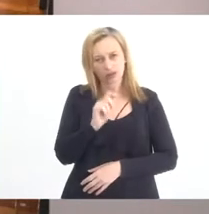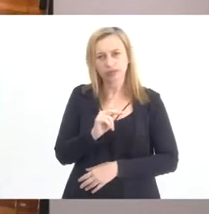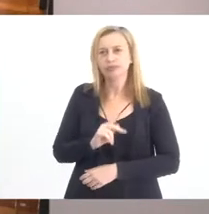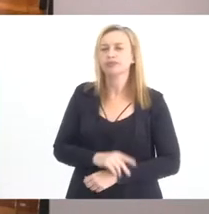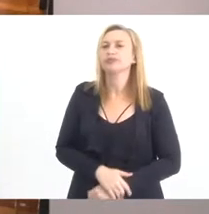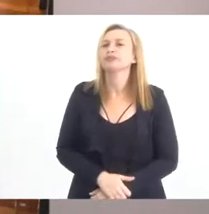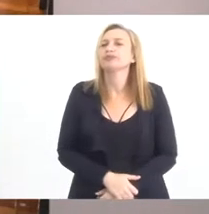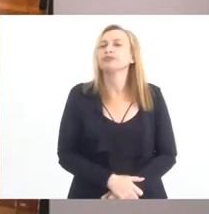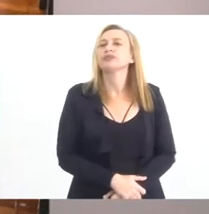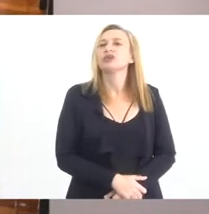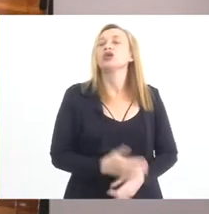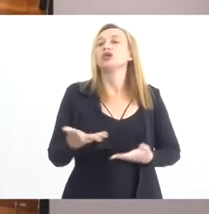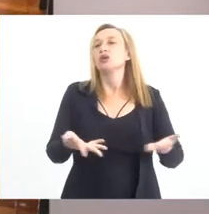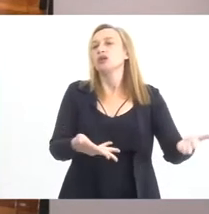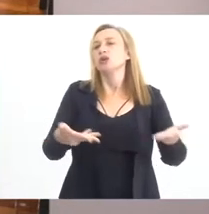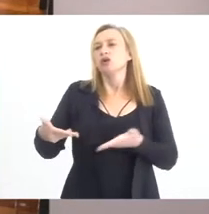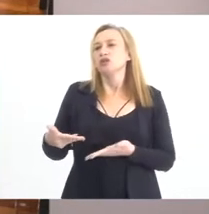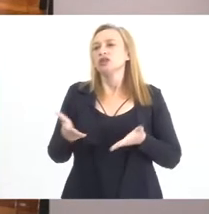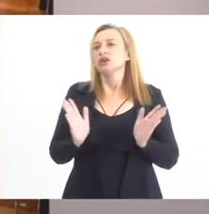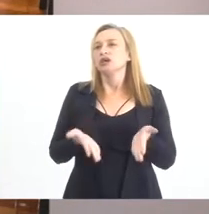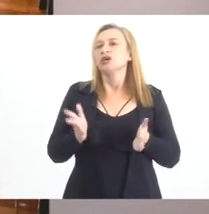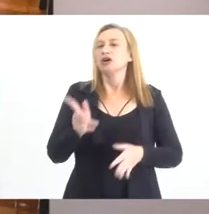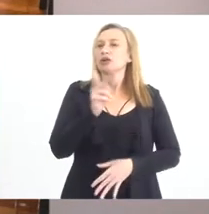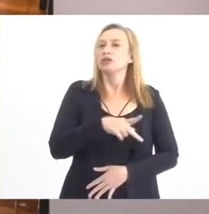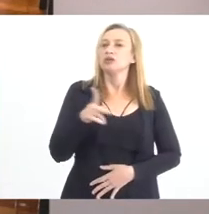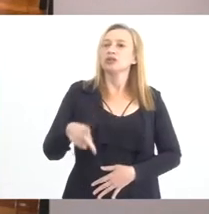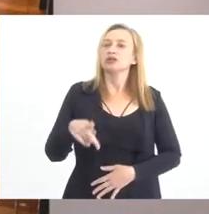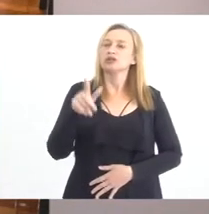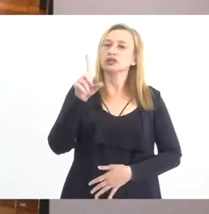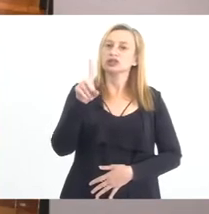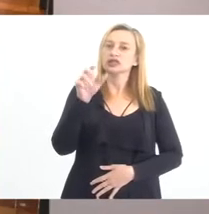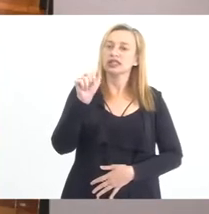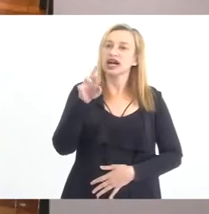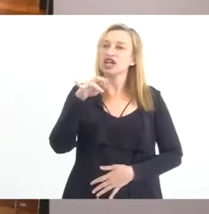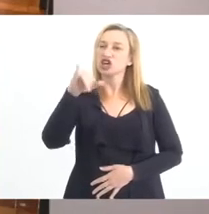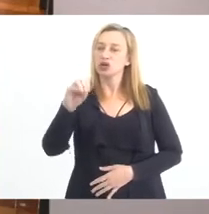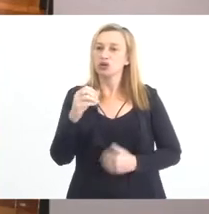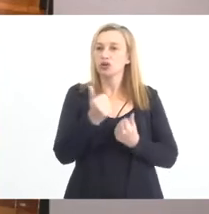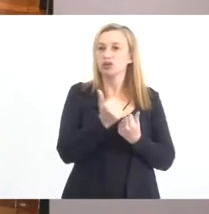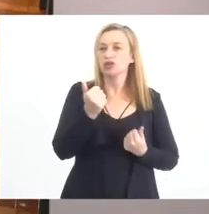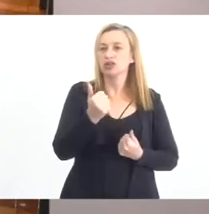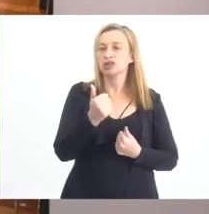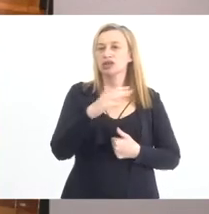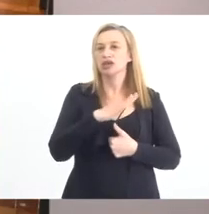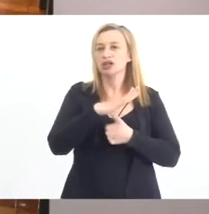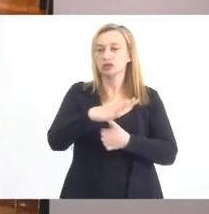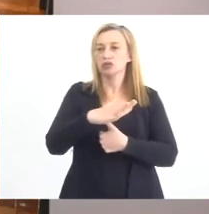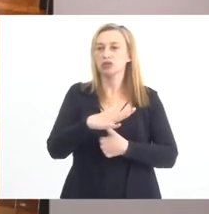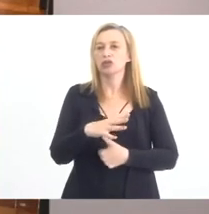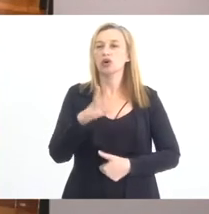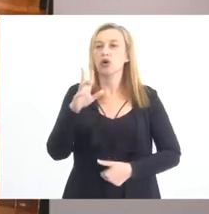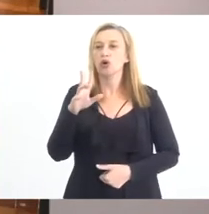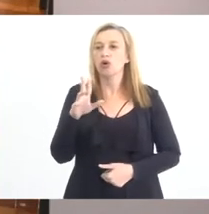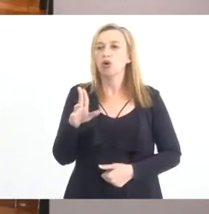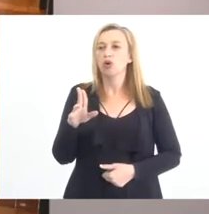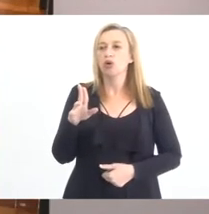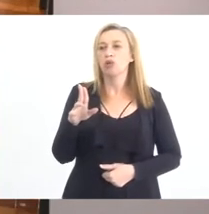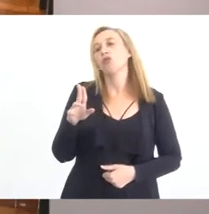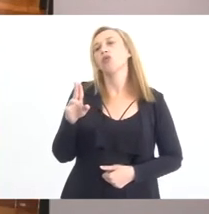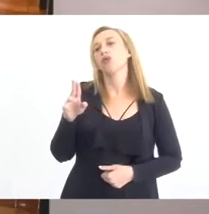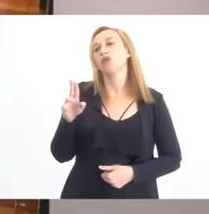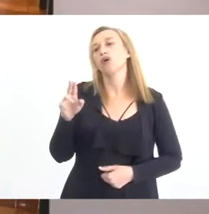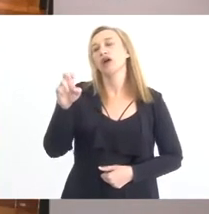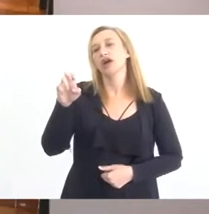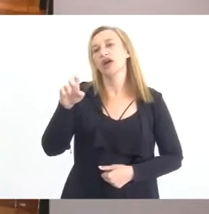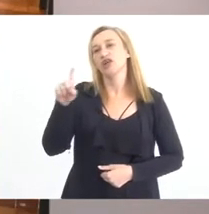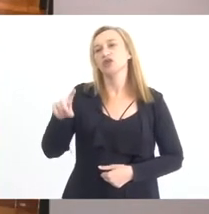palavra. E convido o professor Dario, magnífico vice-reitor da UESO, a fazer uso da